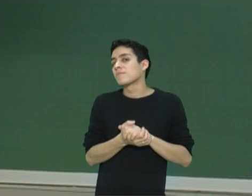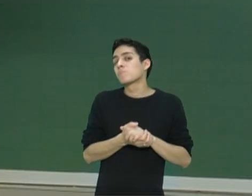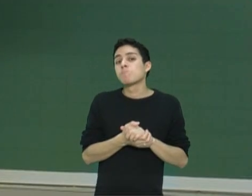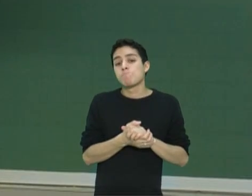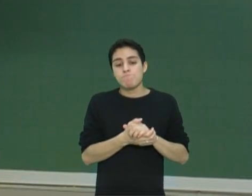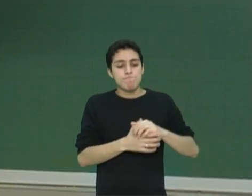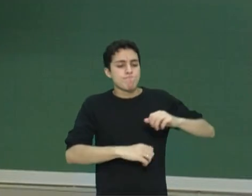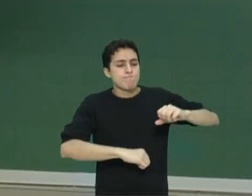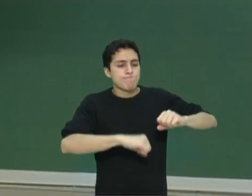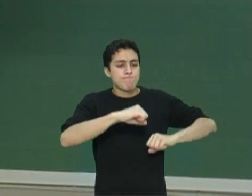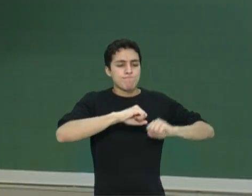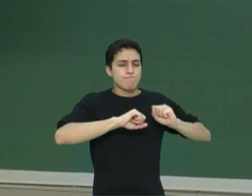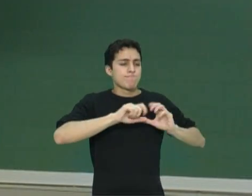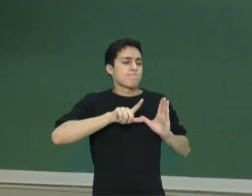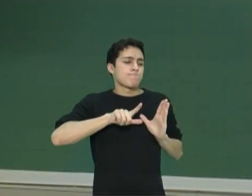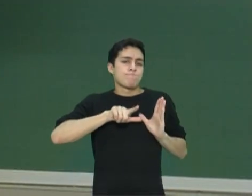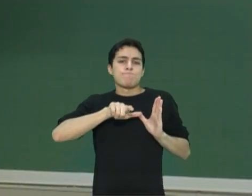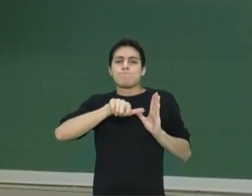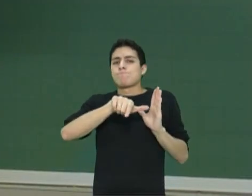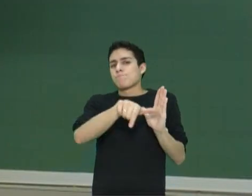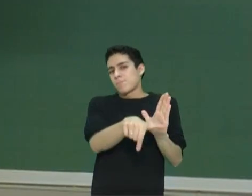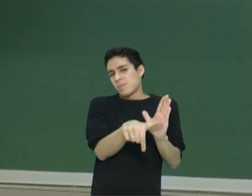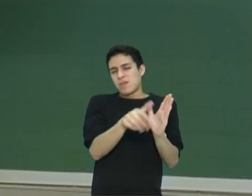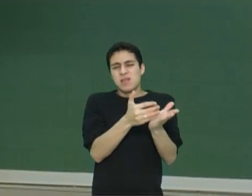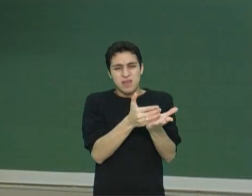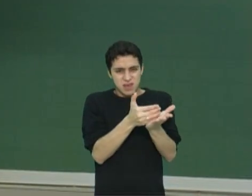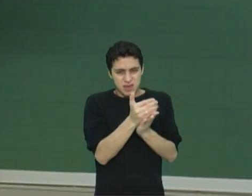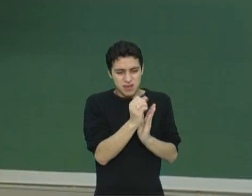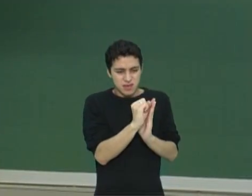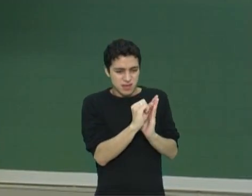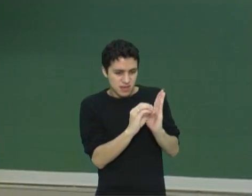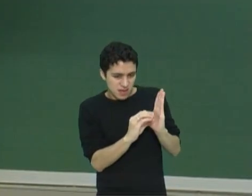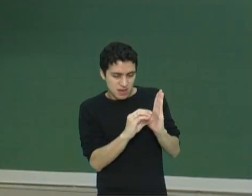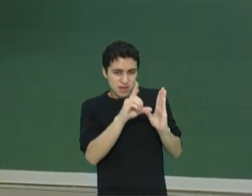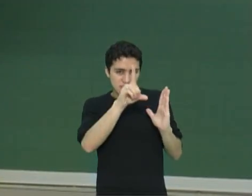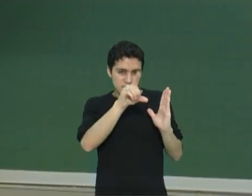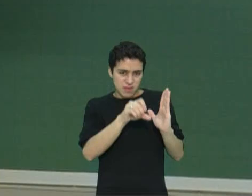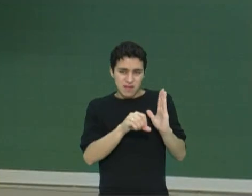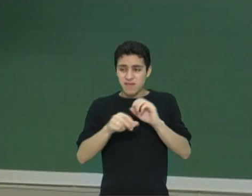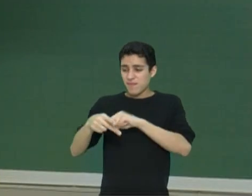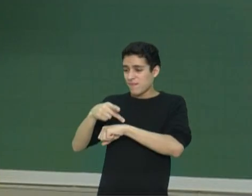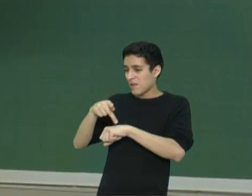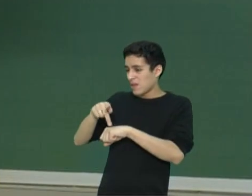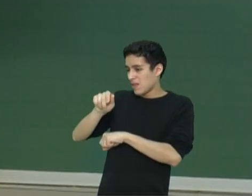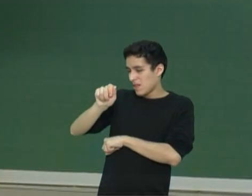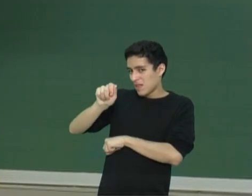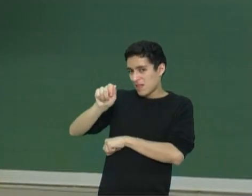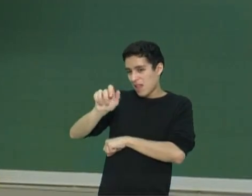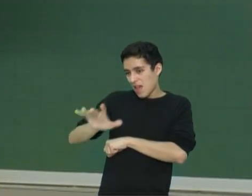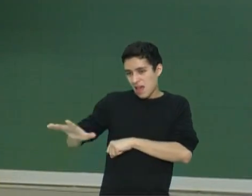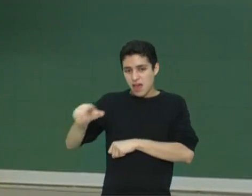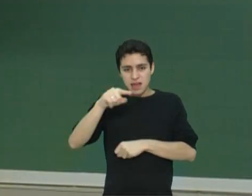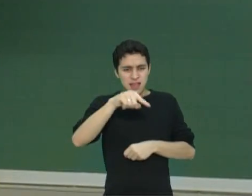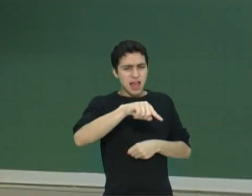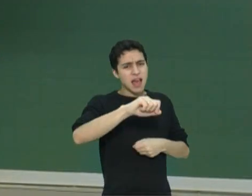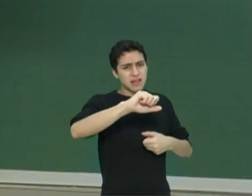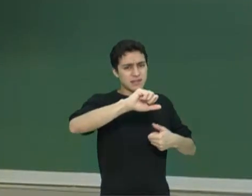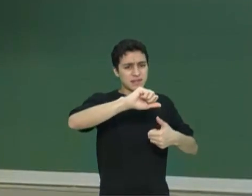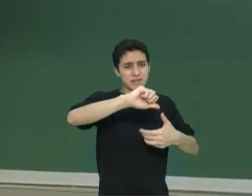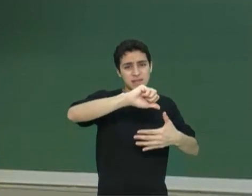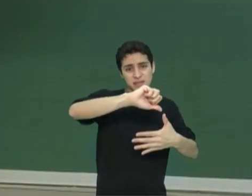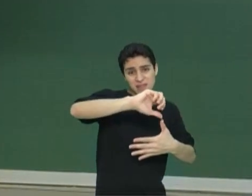tardia ou periférica né que aconteceu a partir do século 19 em alguns países da Ásia aqui na América na África